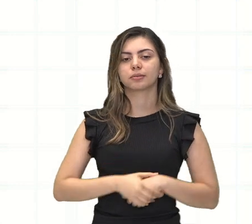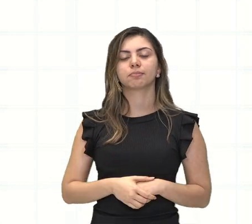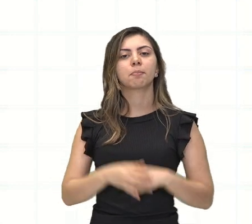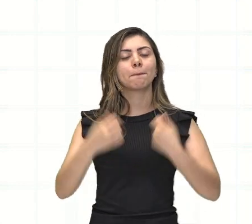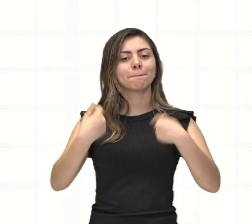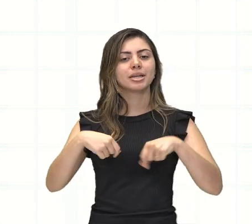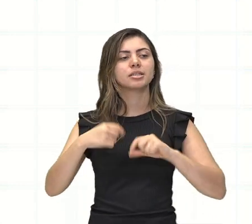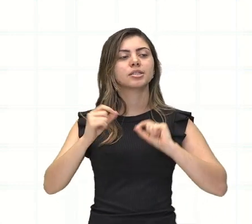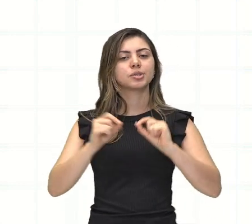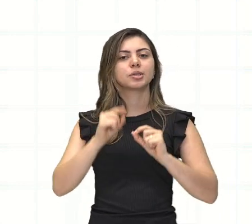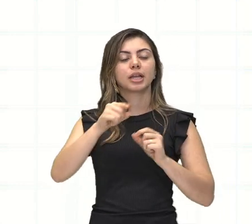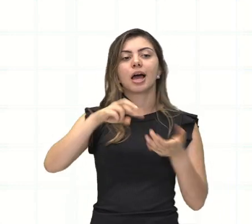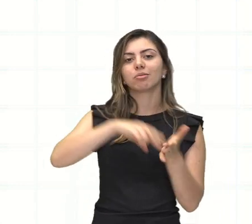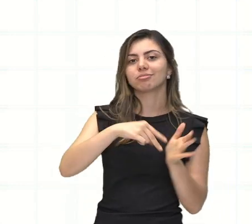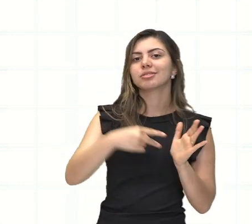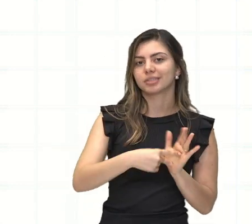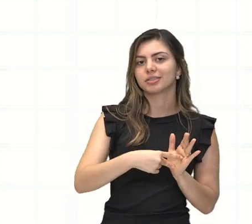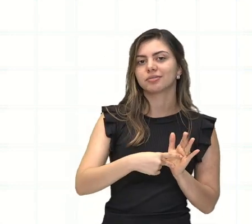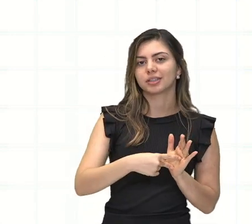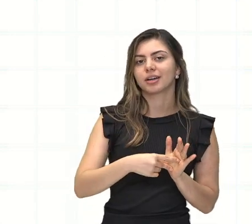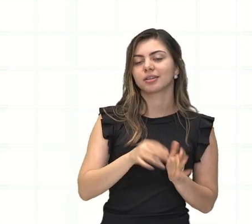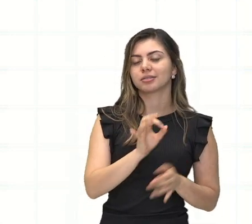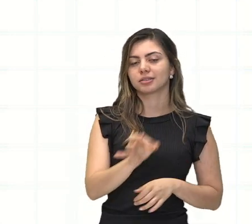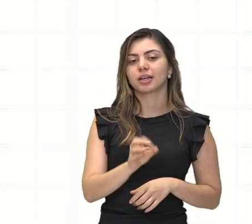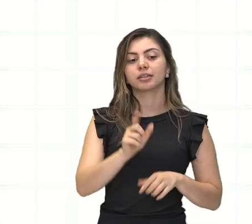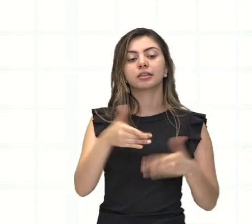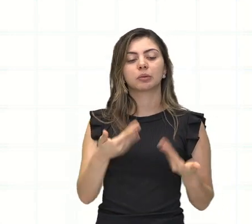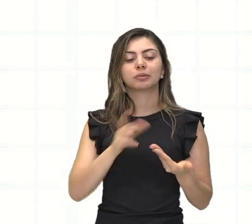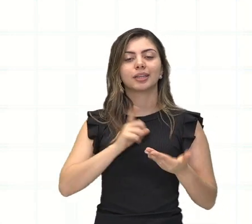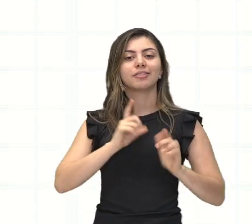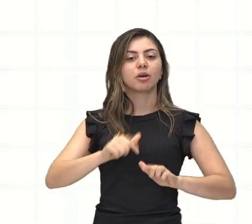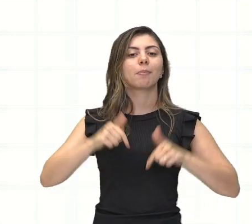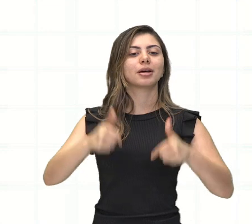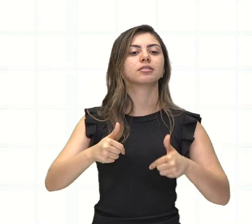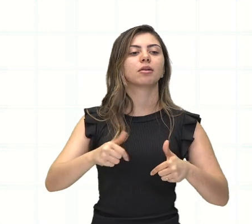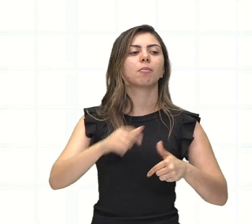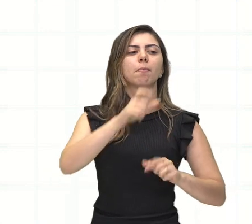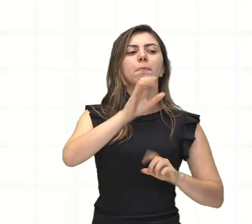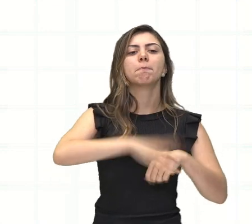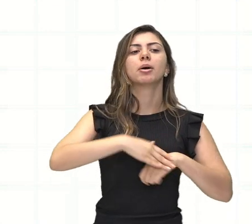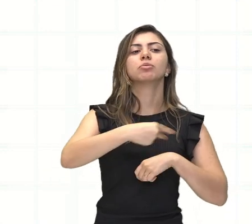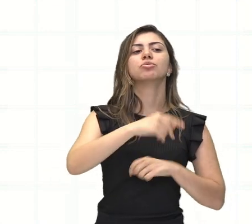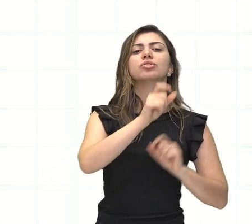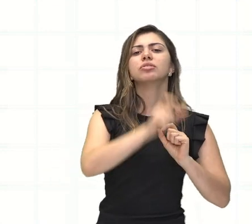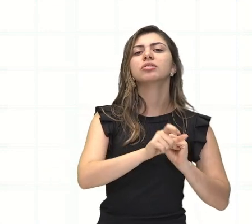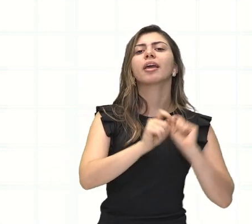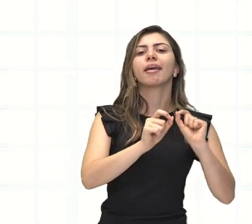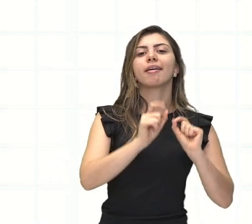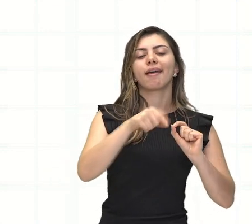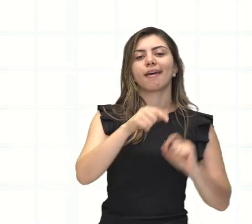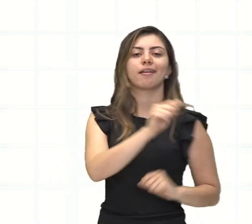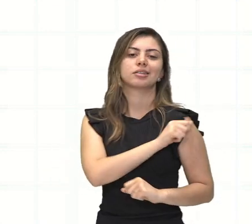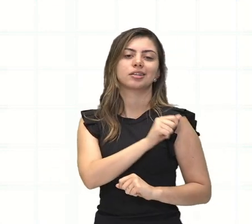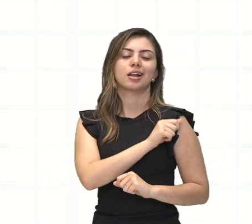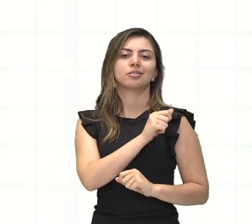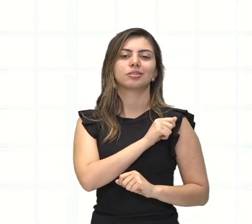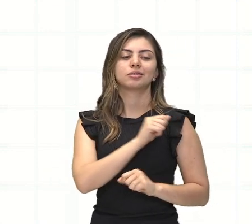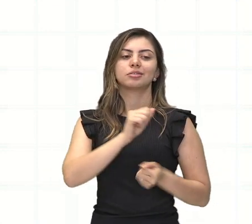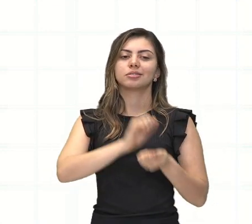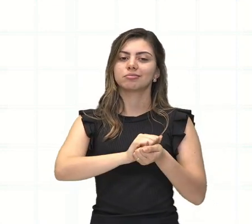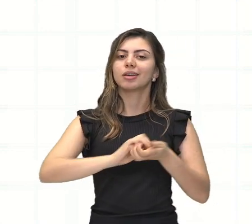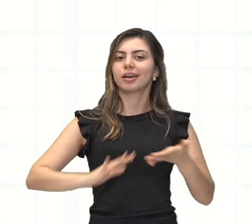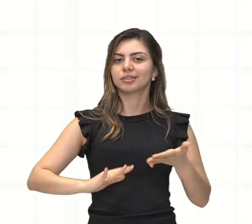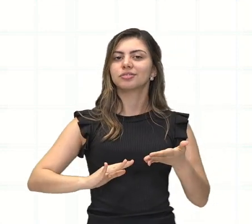ter ali um efeito de sentido. Essa ação de fazer, quem está praticando? Os alunos. Fazendo o quê? A